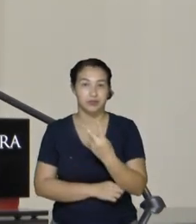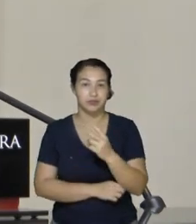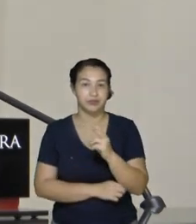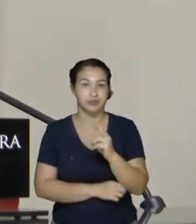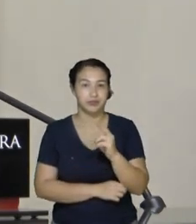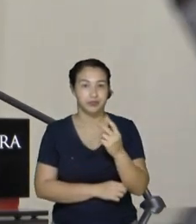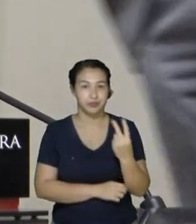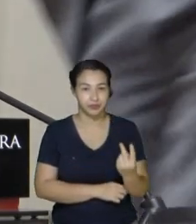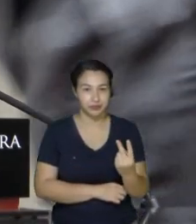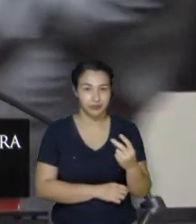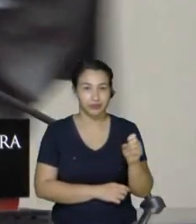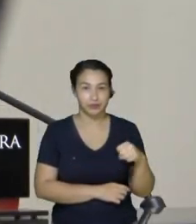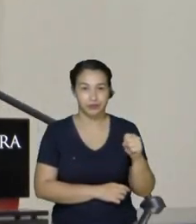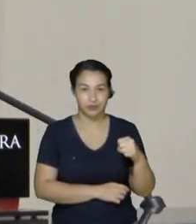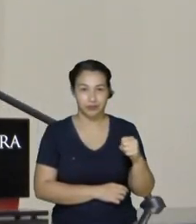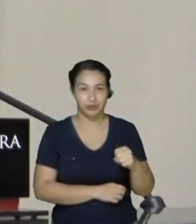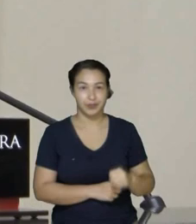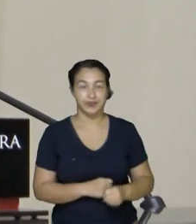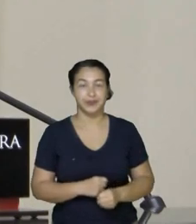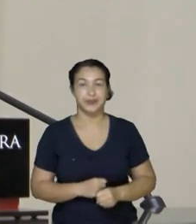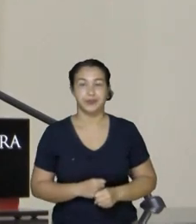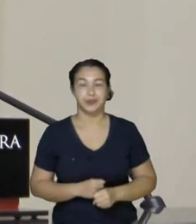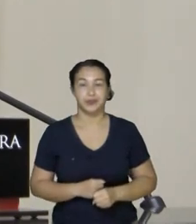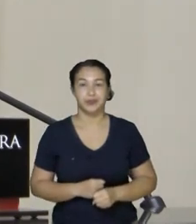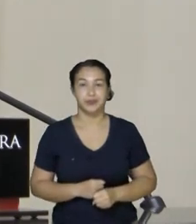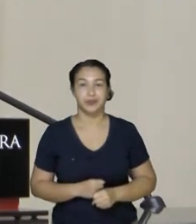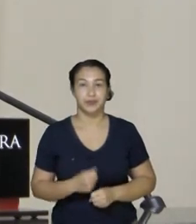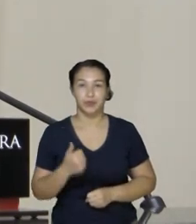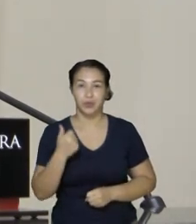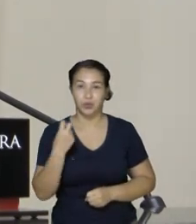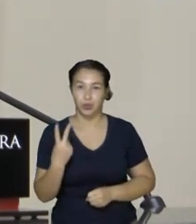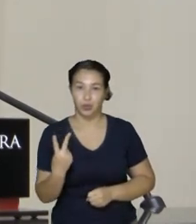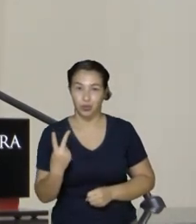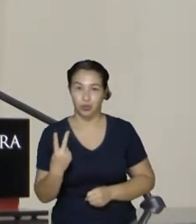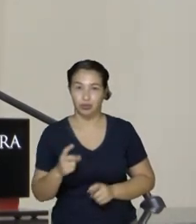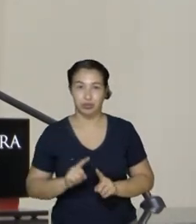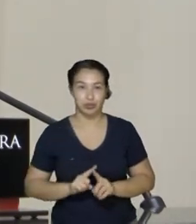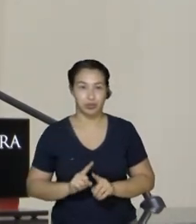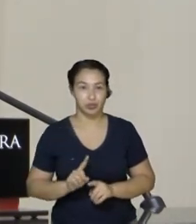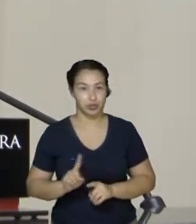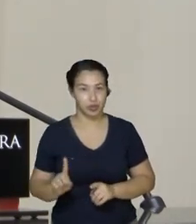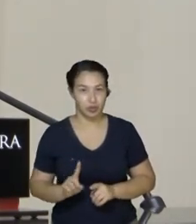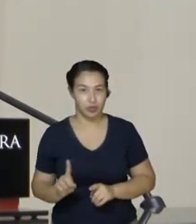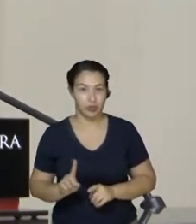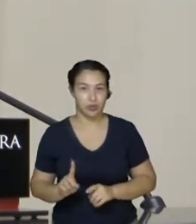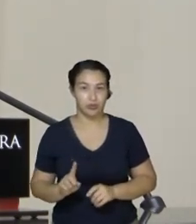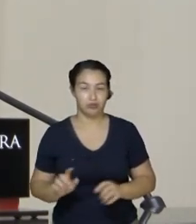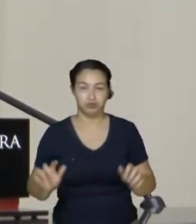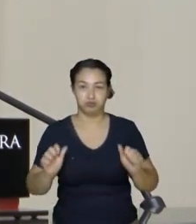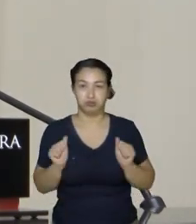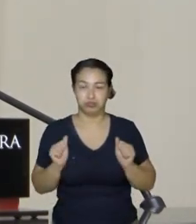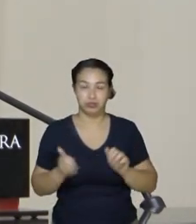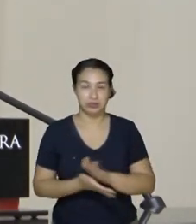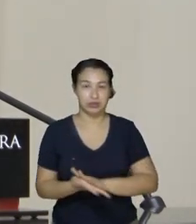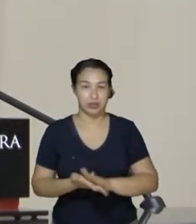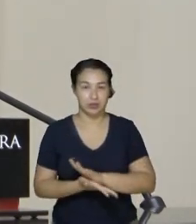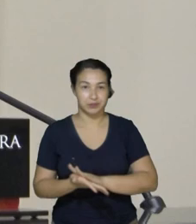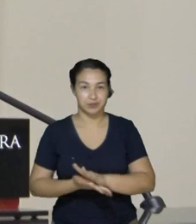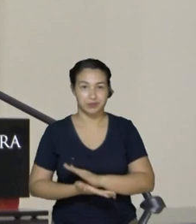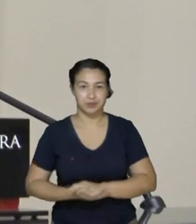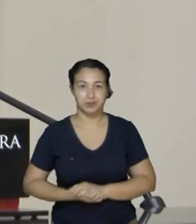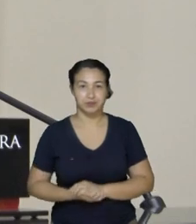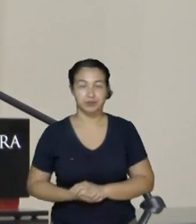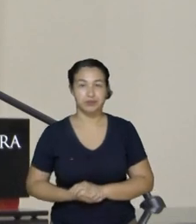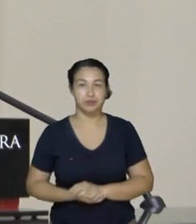22 votos sim, 2 votos não e nenhuma abstenção.